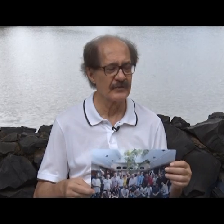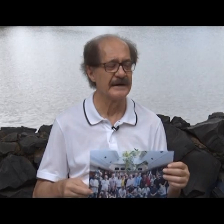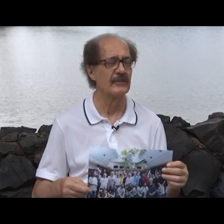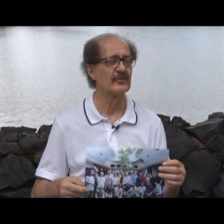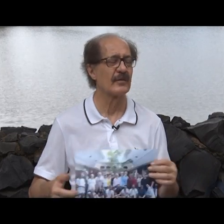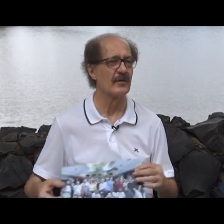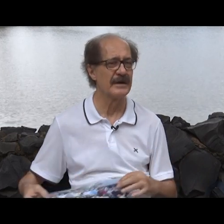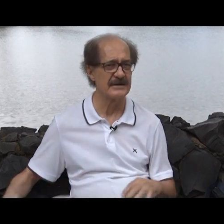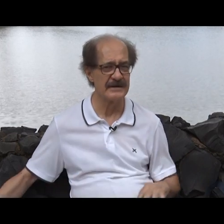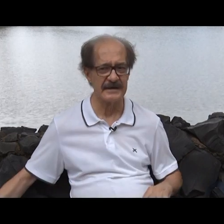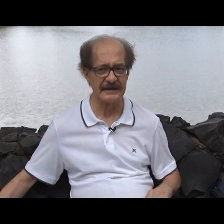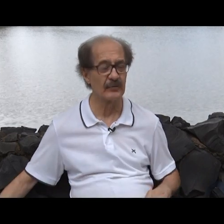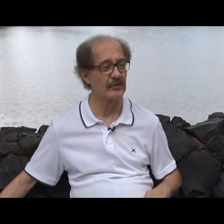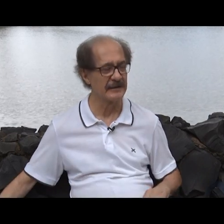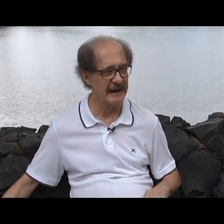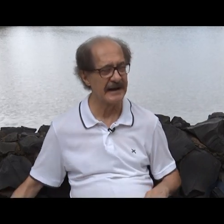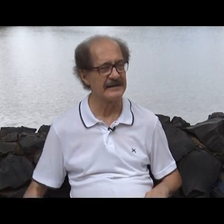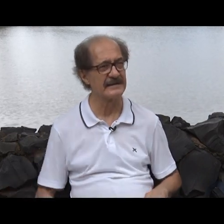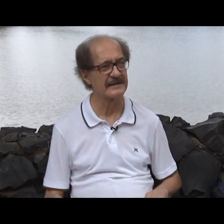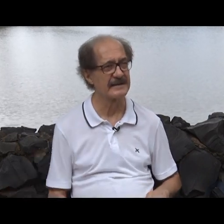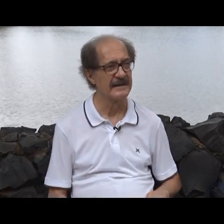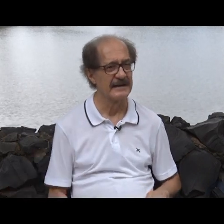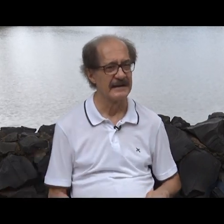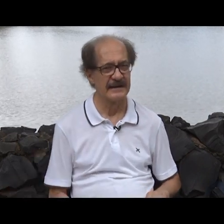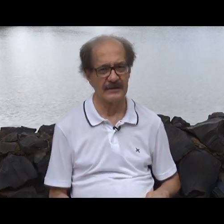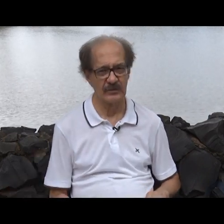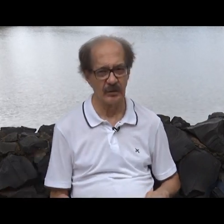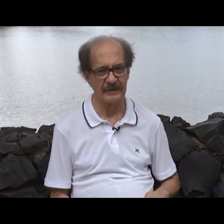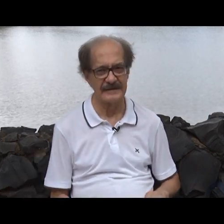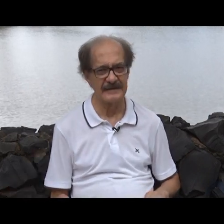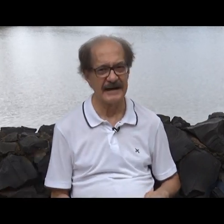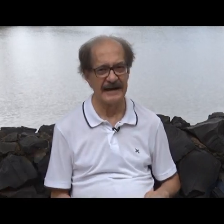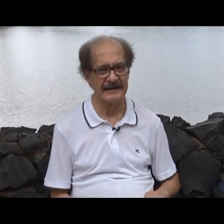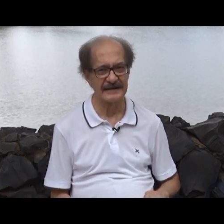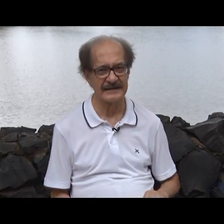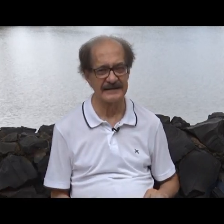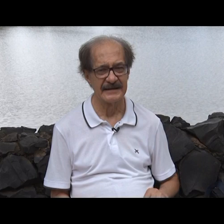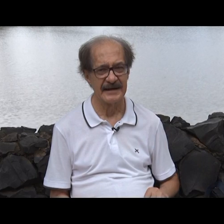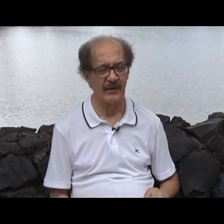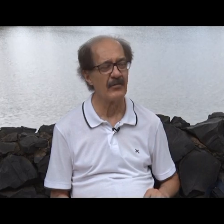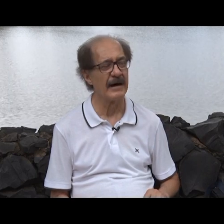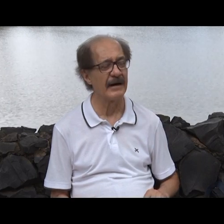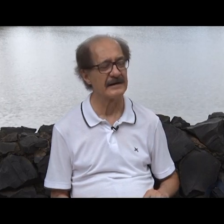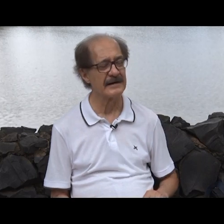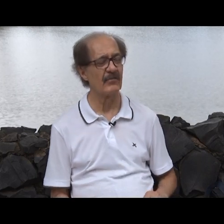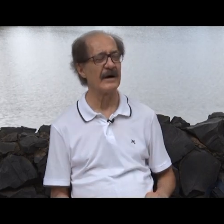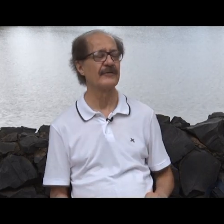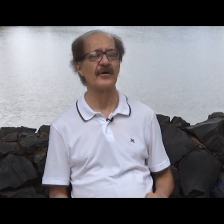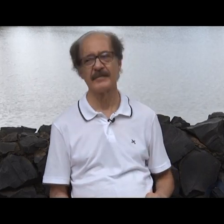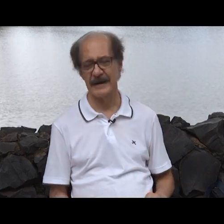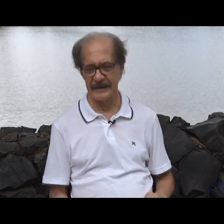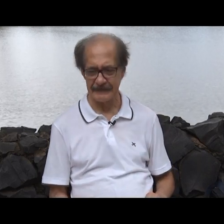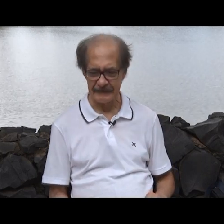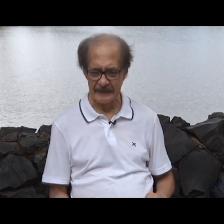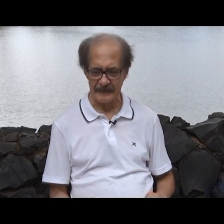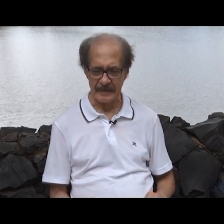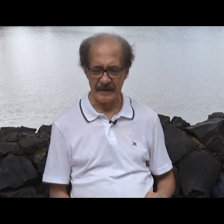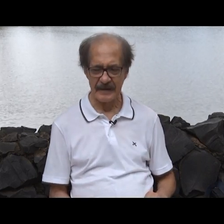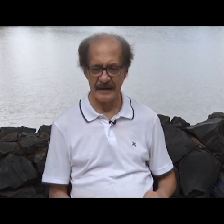nós convidamos normalmente as autoridades, todas ligadas de alguma